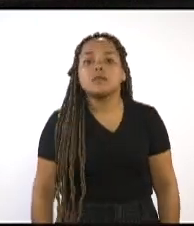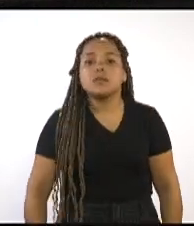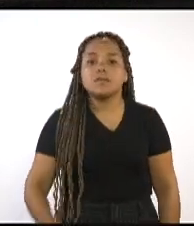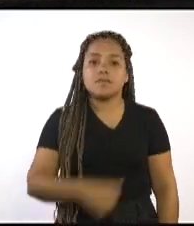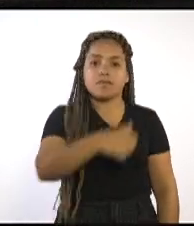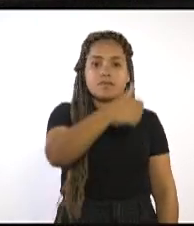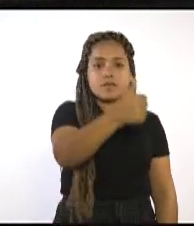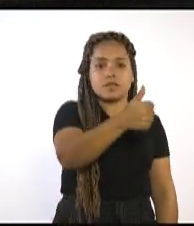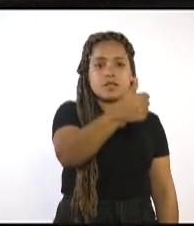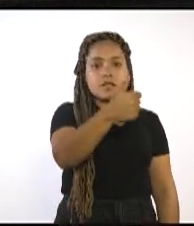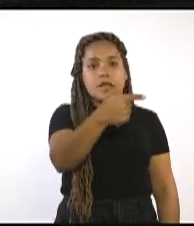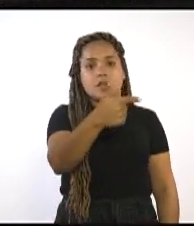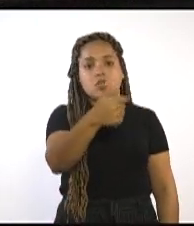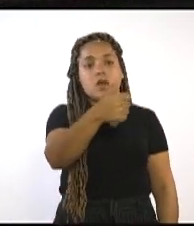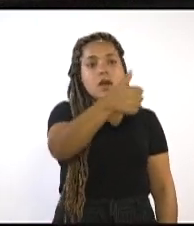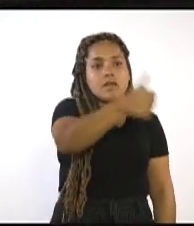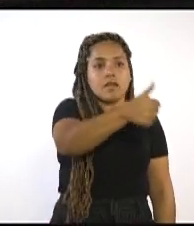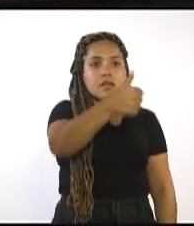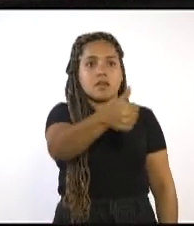112 milhões de reais.